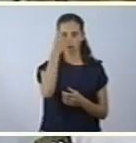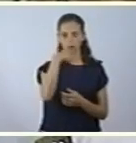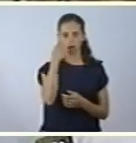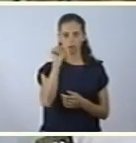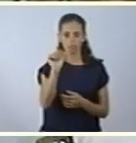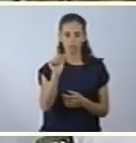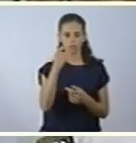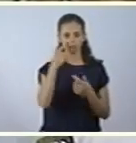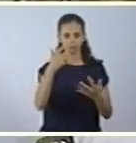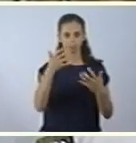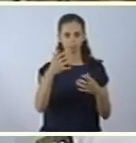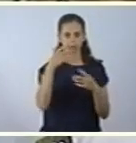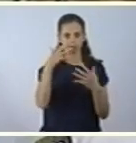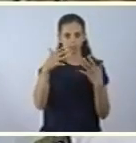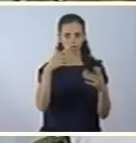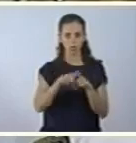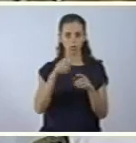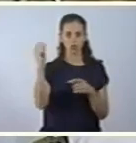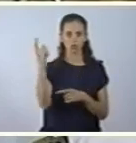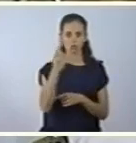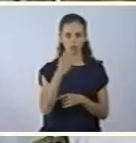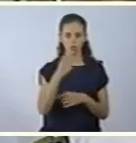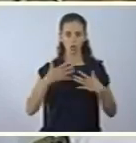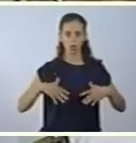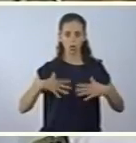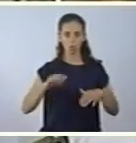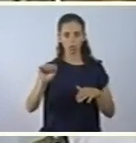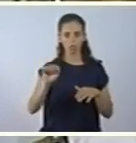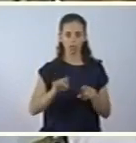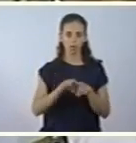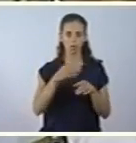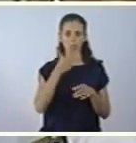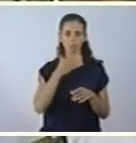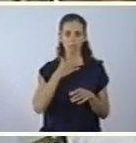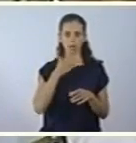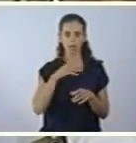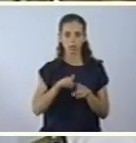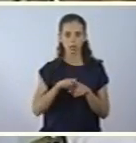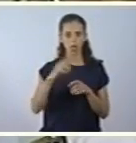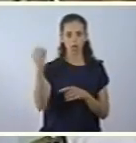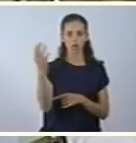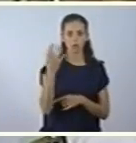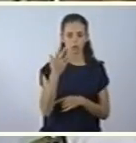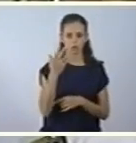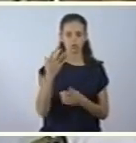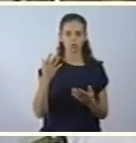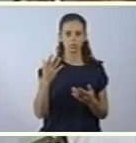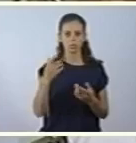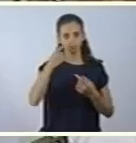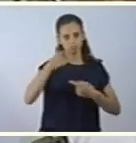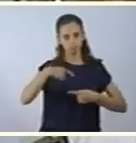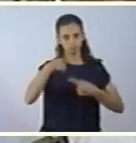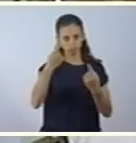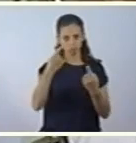ficou resplandecente como o sol, e as suas vestes tornaram-se brancas como a luz. E